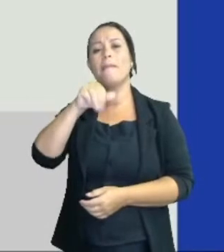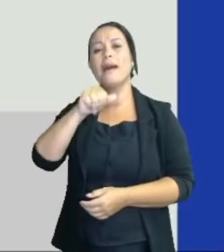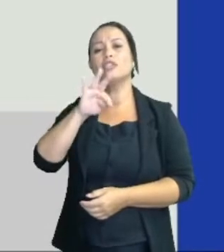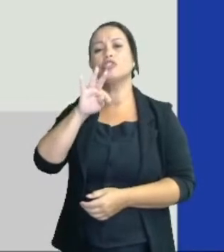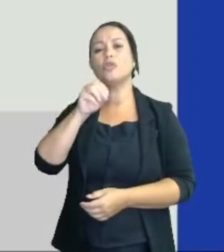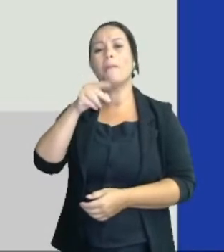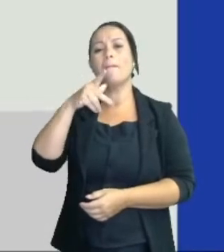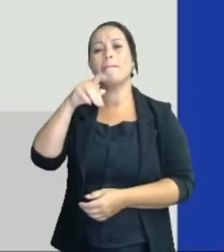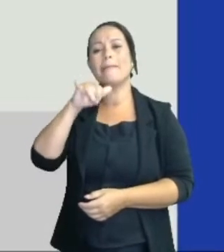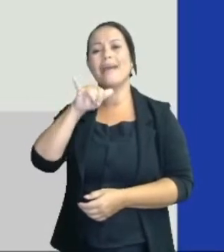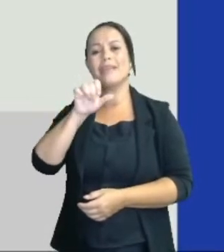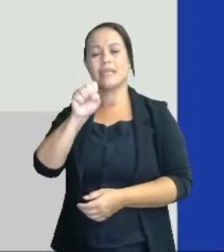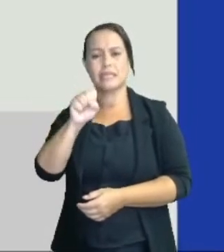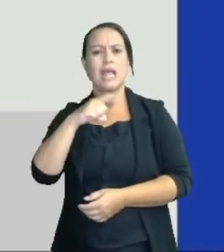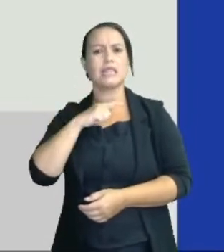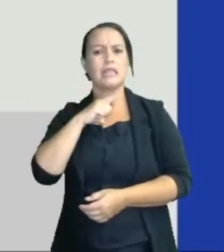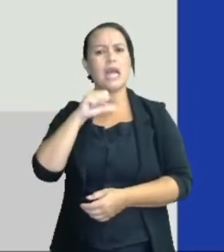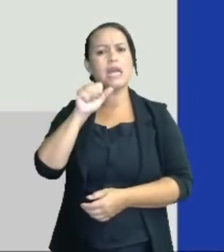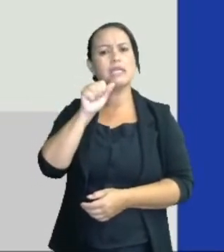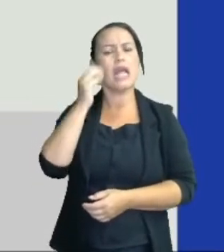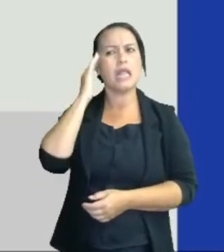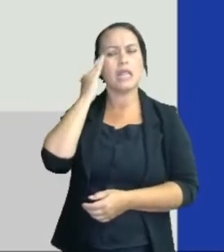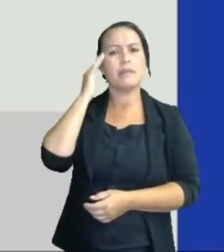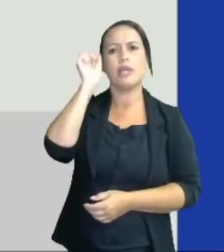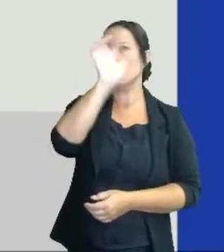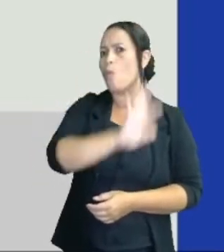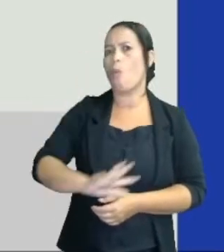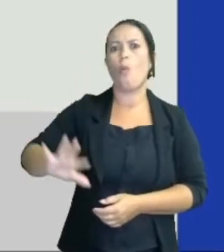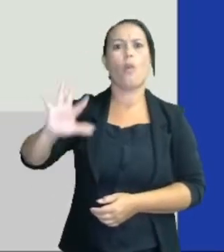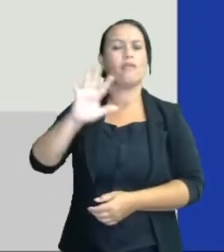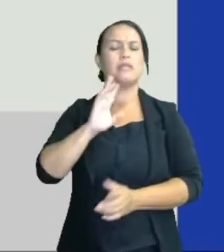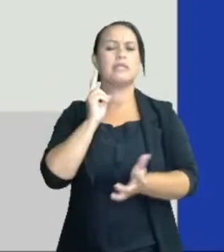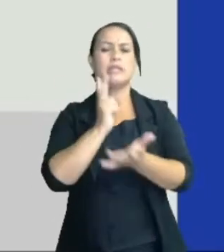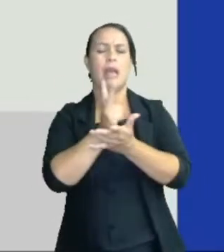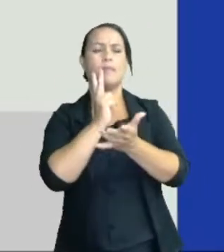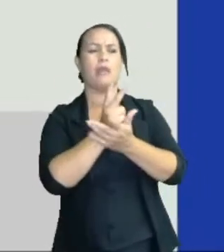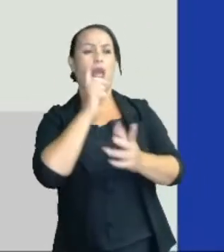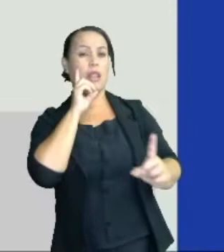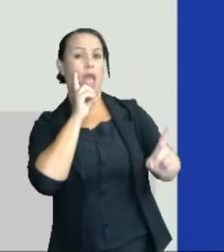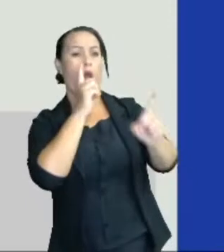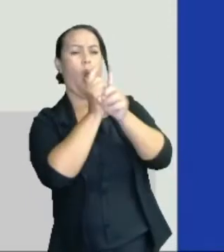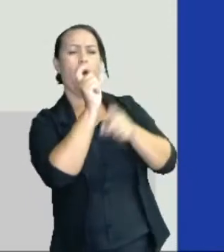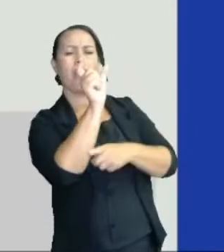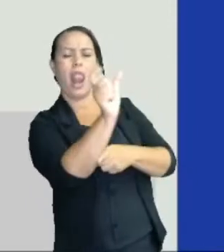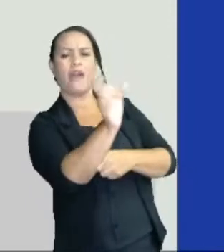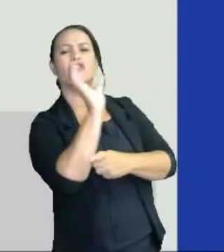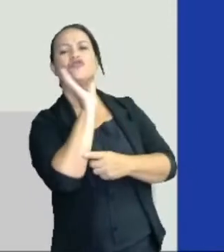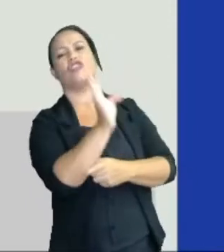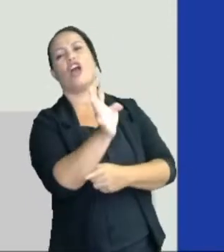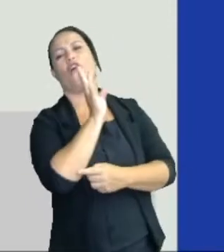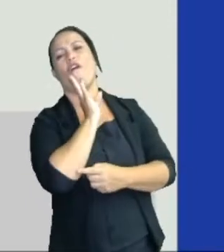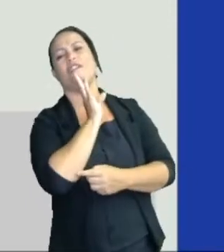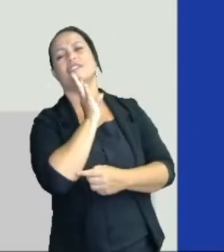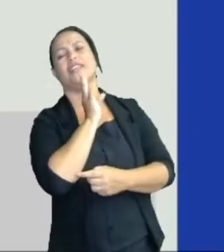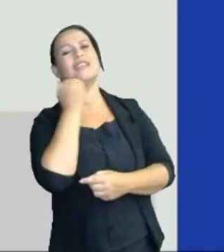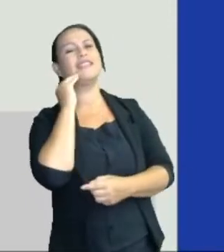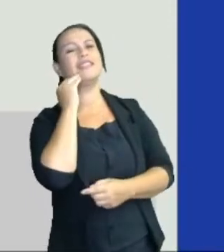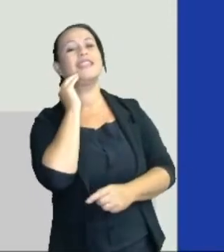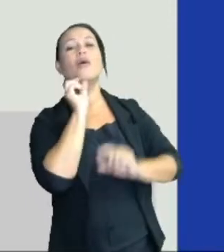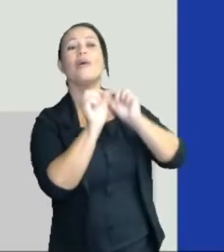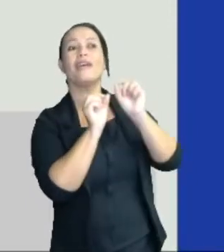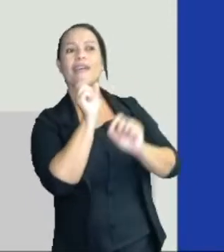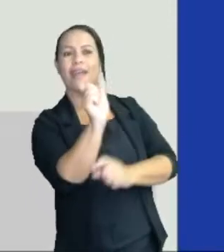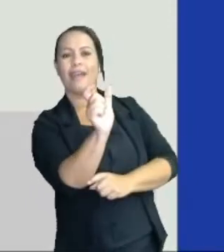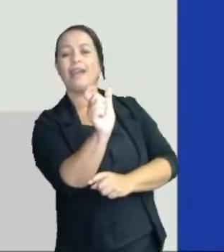são de entendimento universal. Então, sempre que a gente vê, a gente consegue identificar que